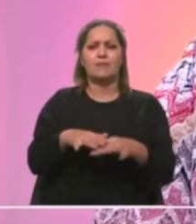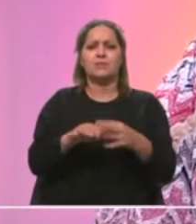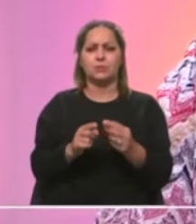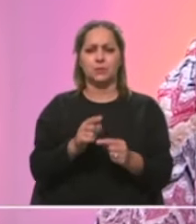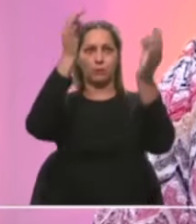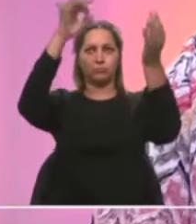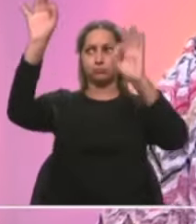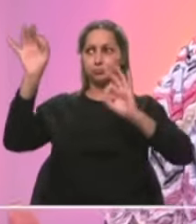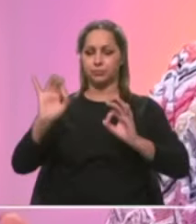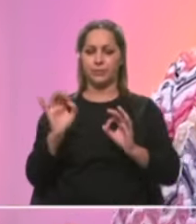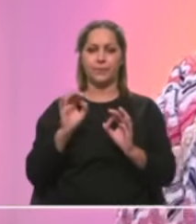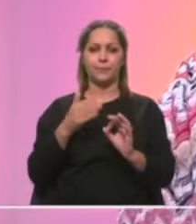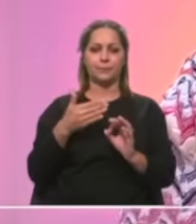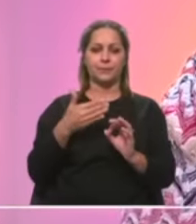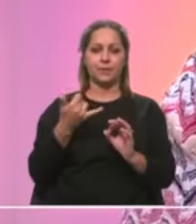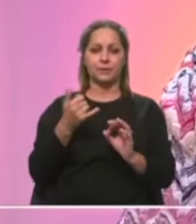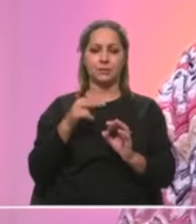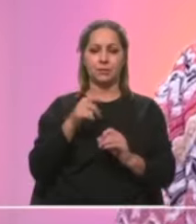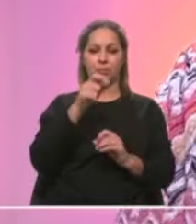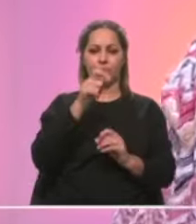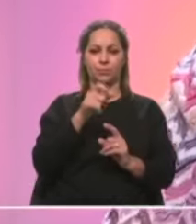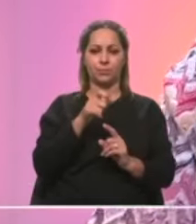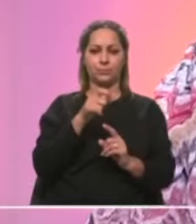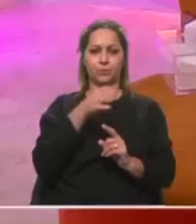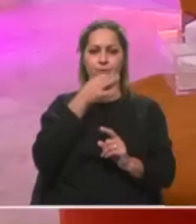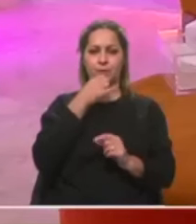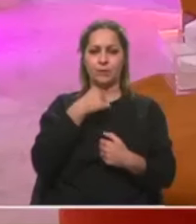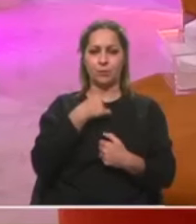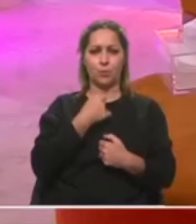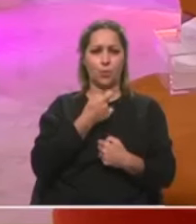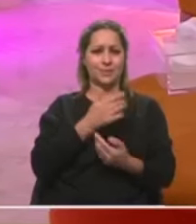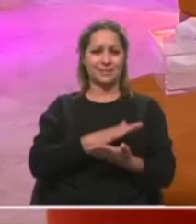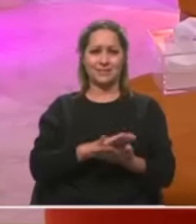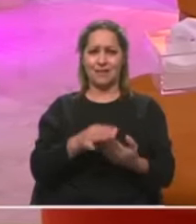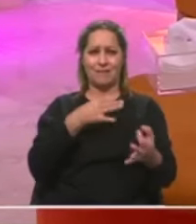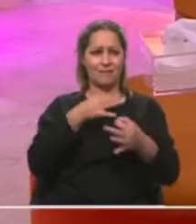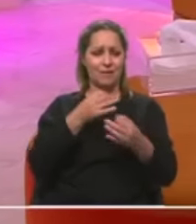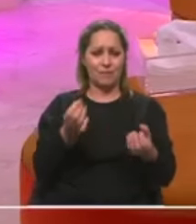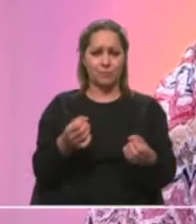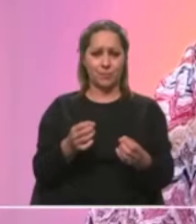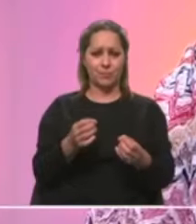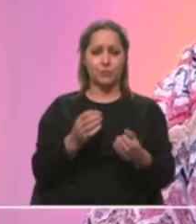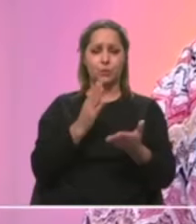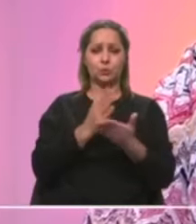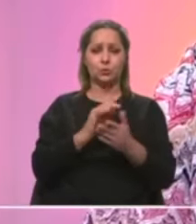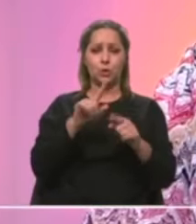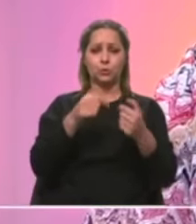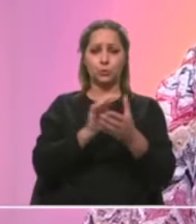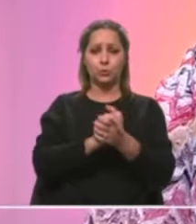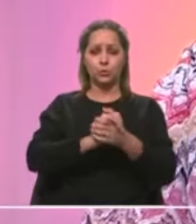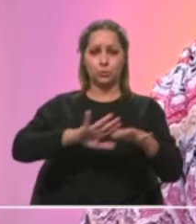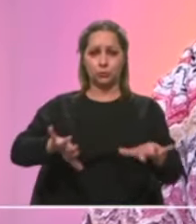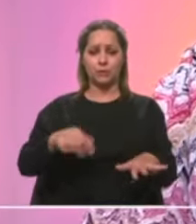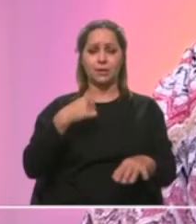casa linda? Porque com uma pessoa que não fala comigo, ele praticamente não falava comigo. E depois, só depois de me divorciar, é que eu